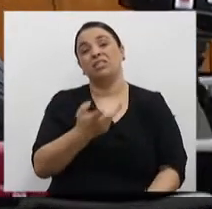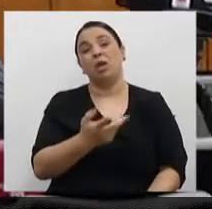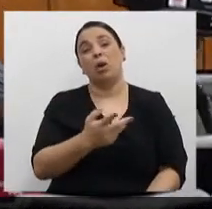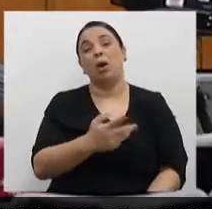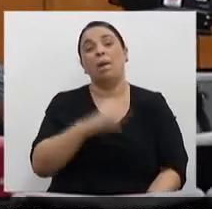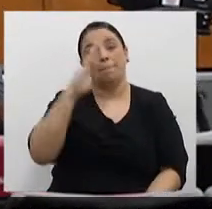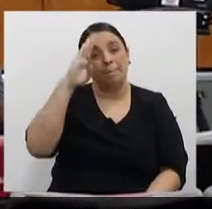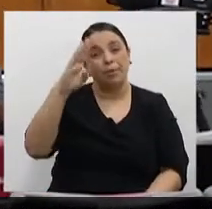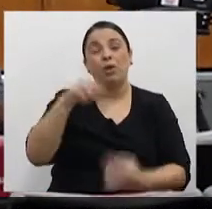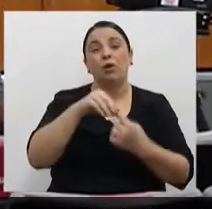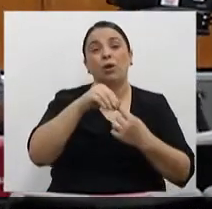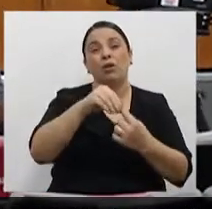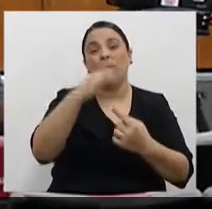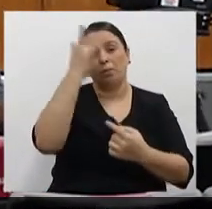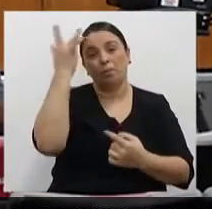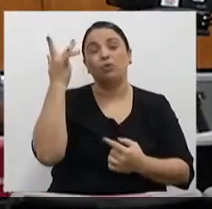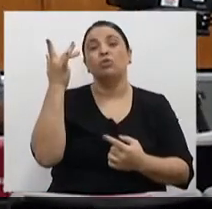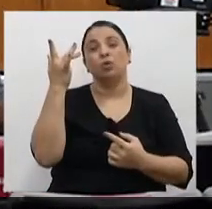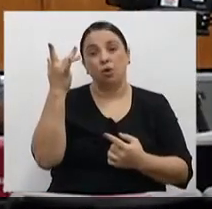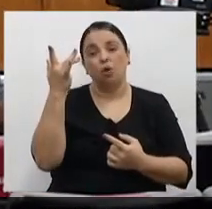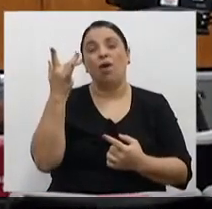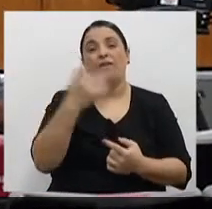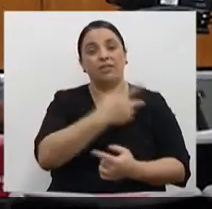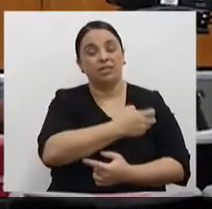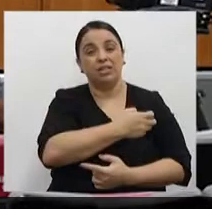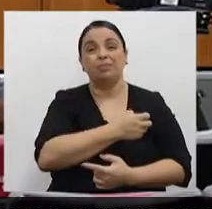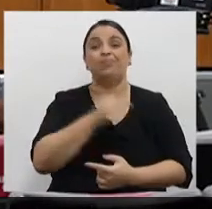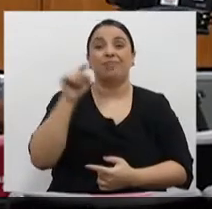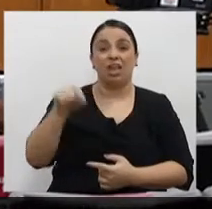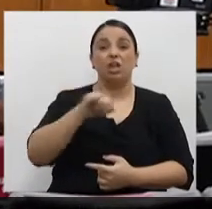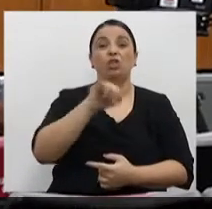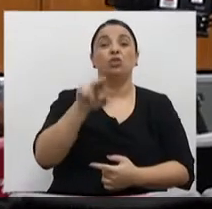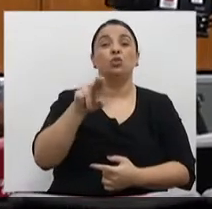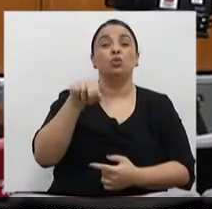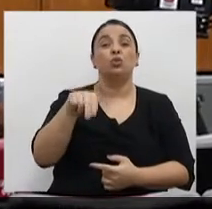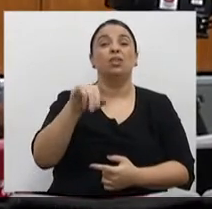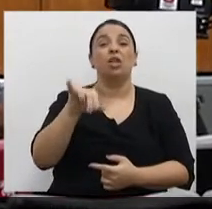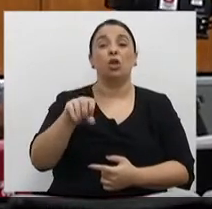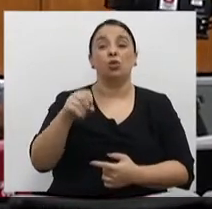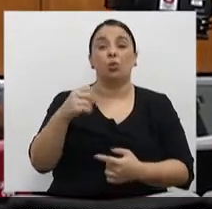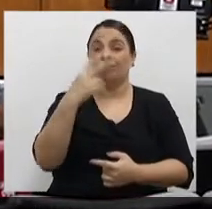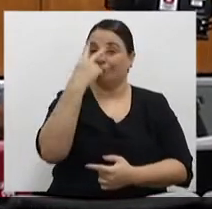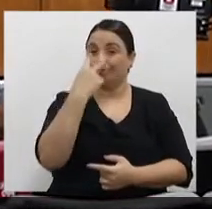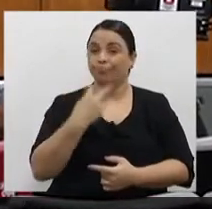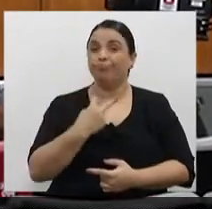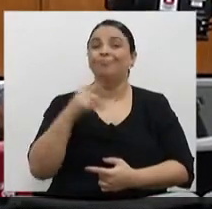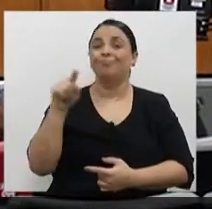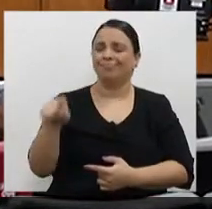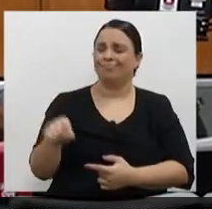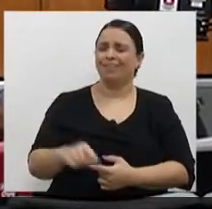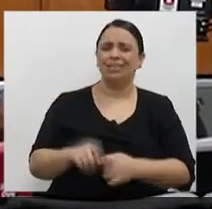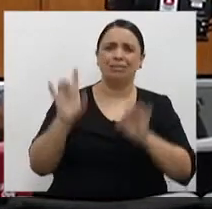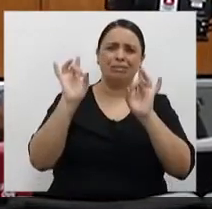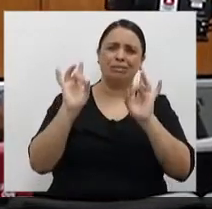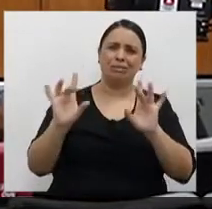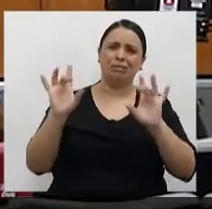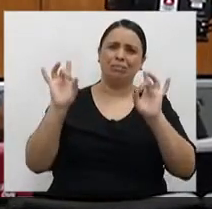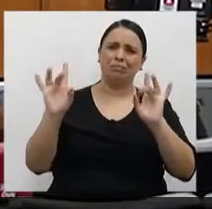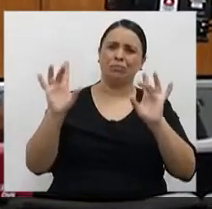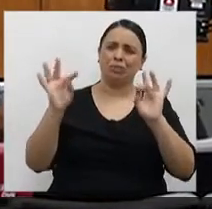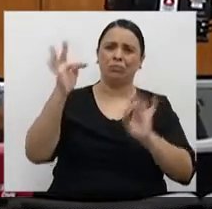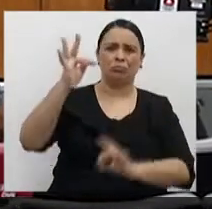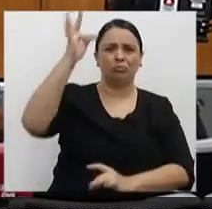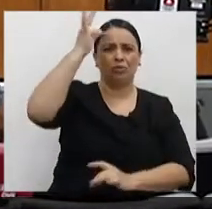da vacinação para as pessoas com deficiência. Juninho era deficiente visual, menino talentoso, tinha toda uma vida pela frente